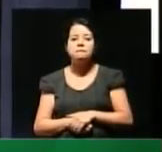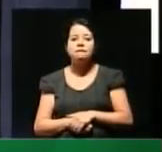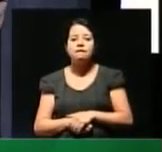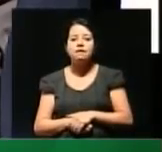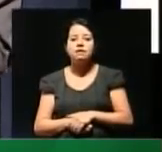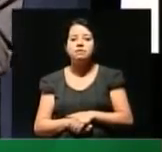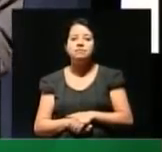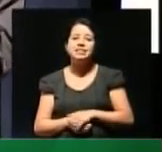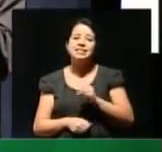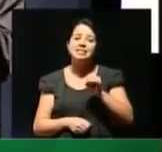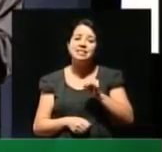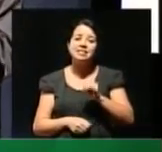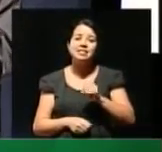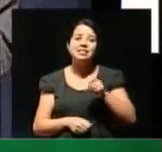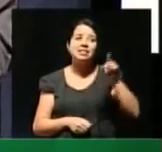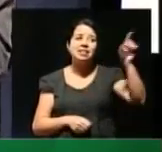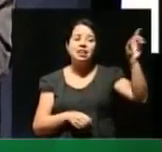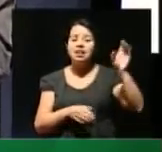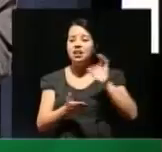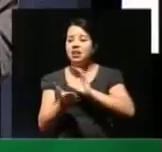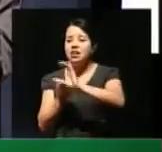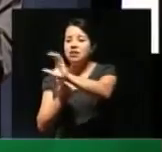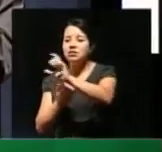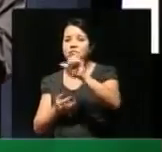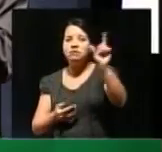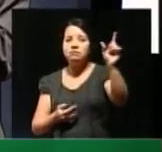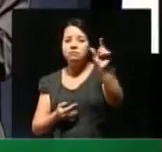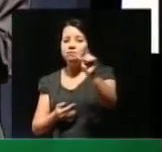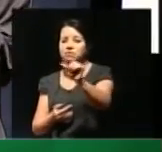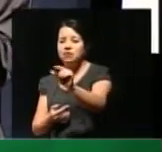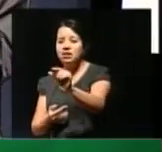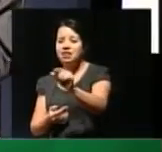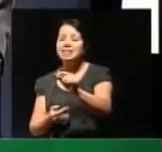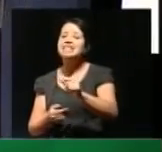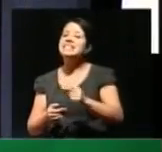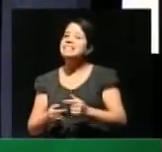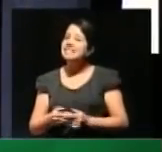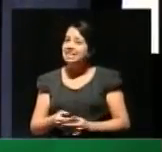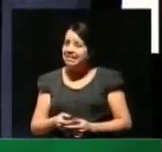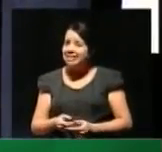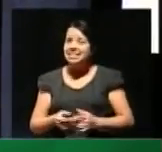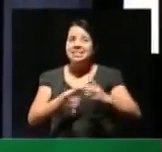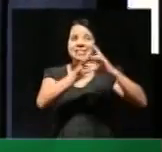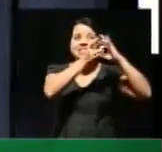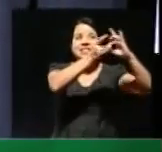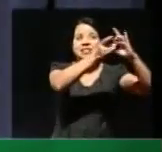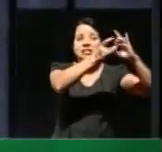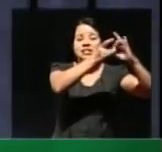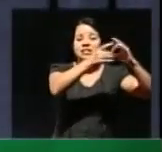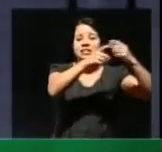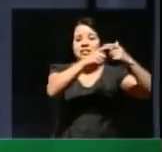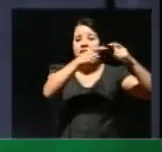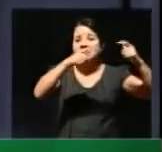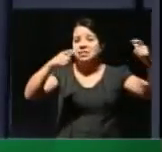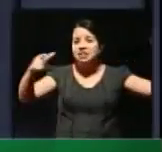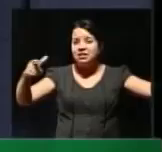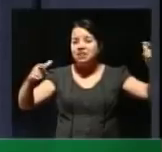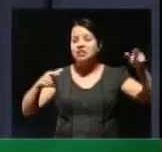recurso pode ter um impacto enorme, porque a dependência é gigantesca no fundo global e